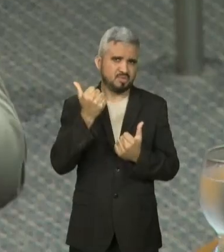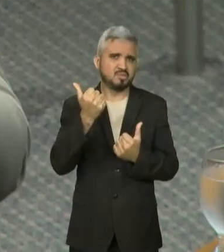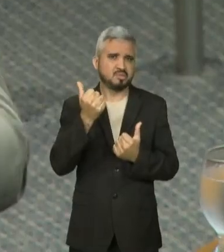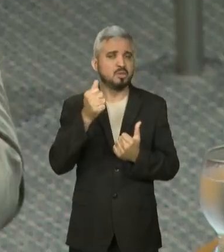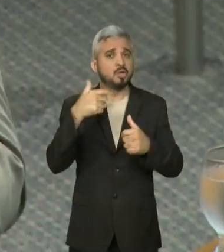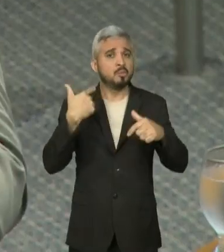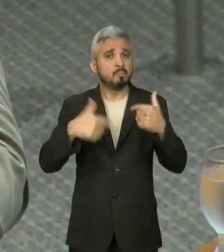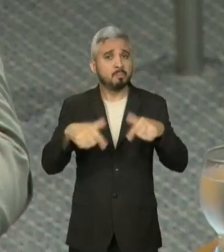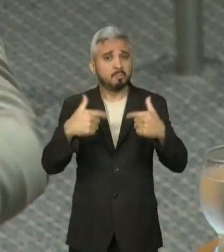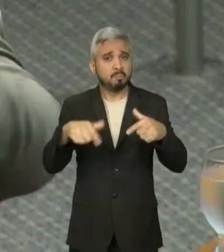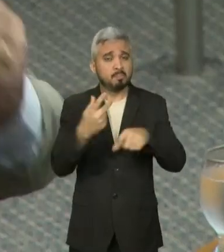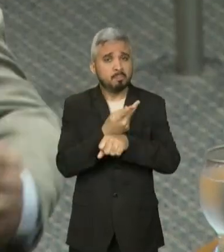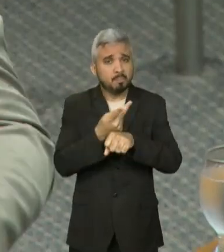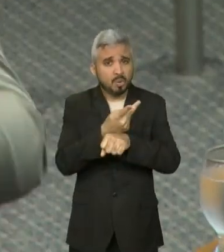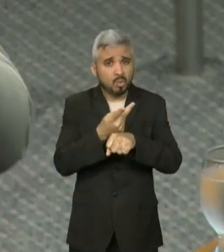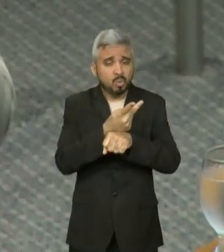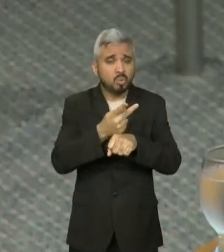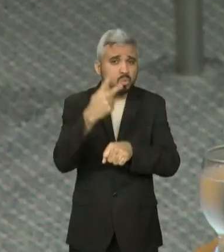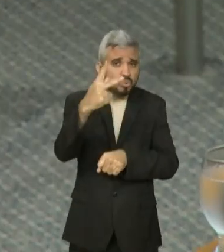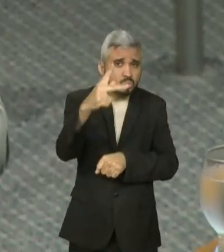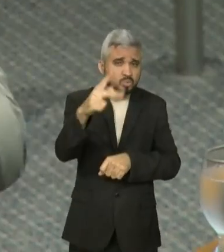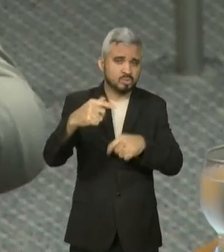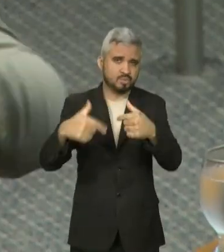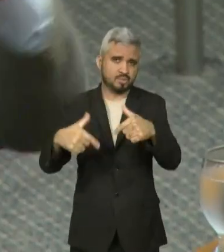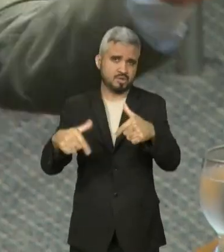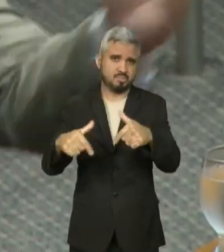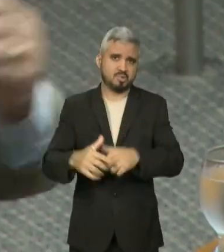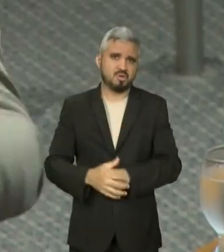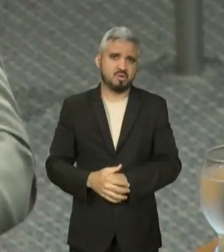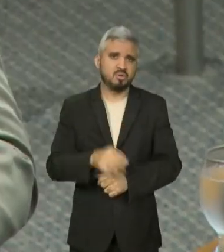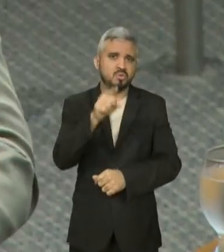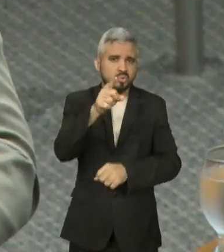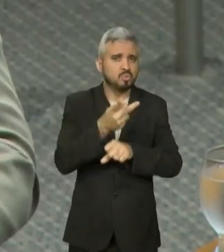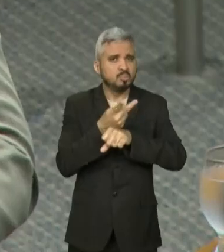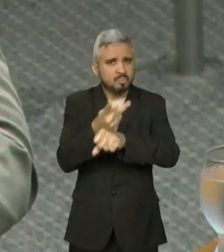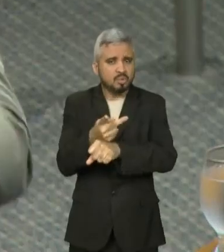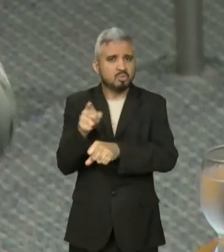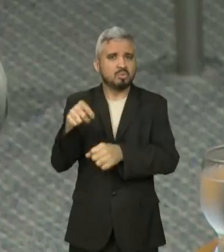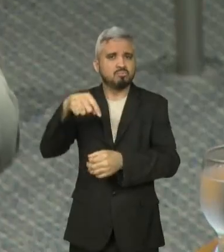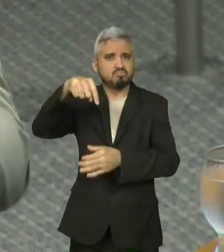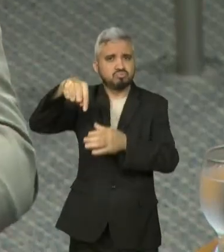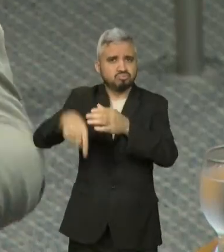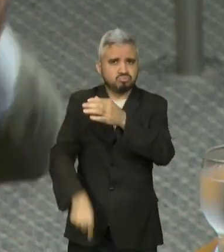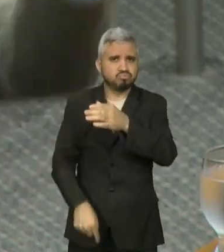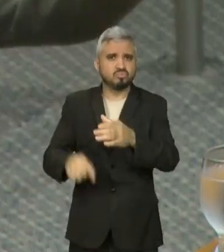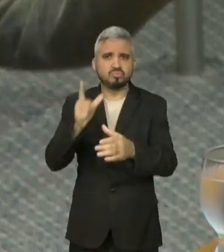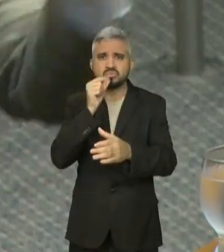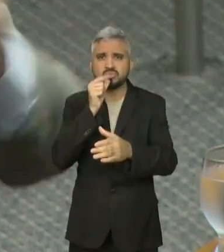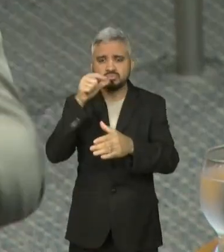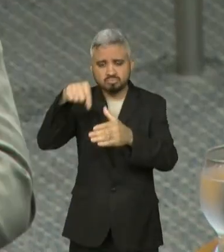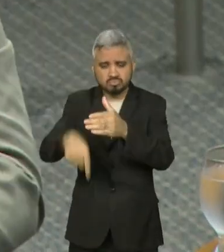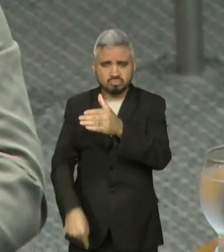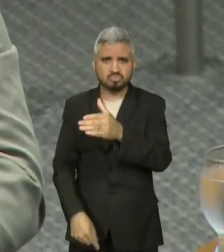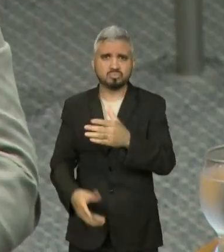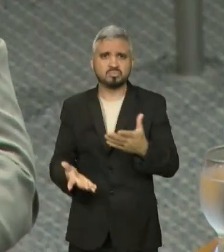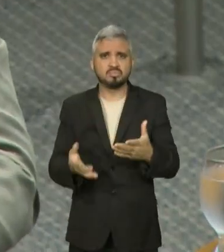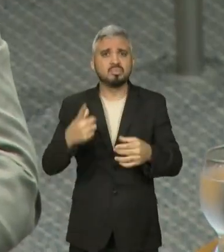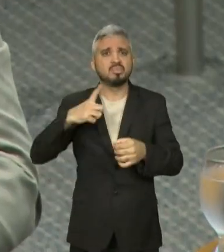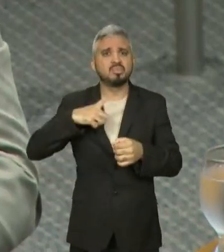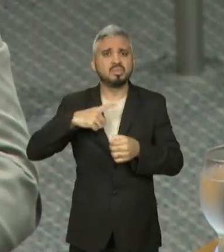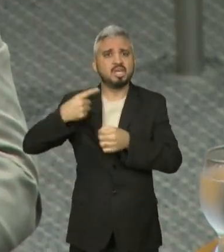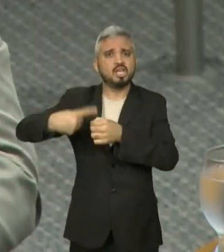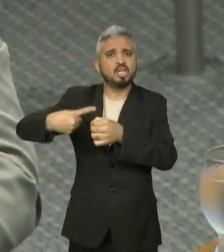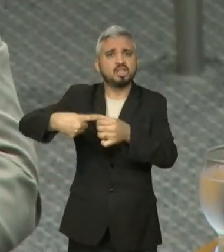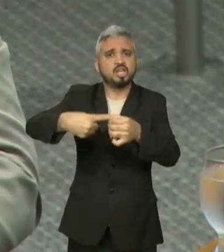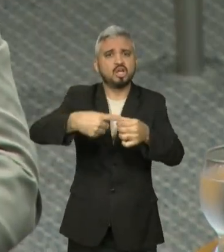trabalho, conseguir obra, consegue poço artesiano, leva lá para o interior. Tem um monte de deputado de interior lá em Pedreiras que está